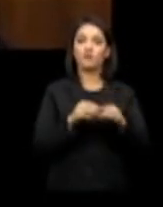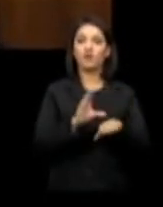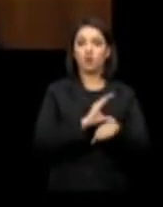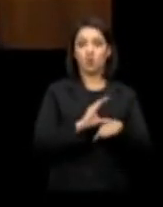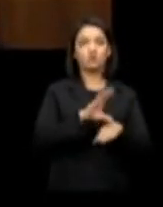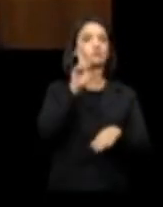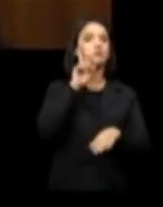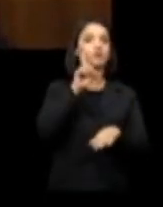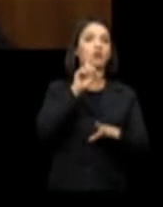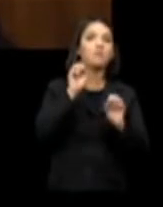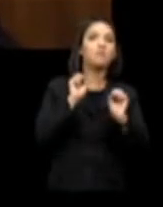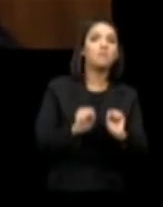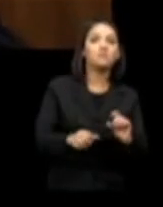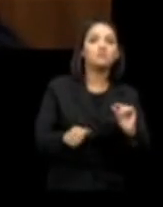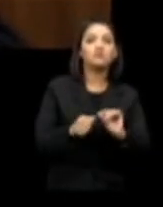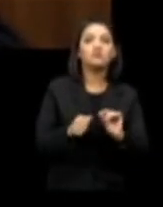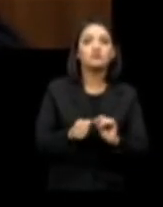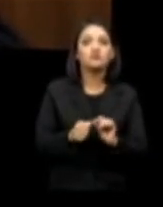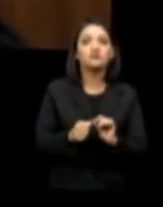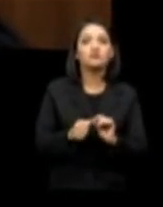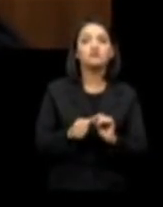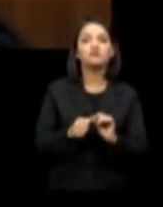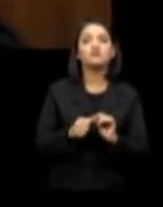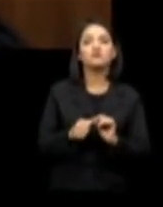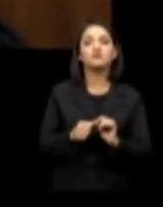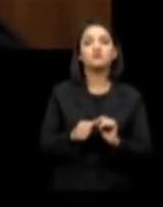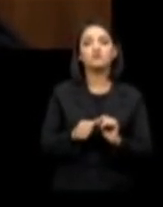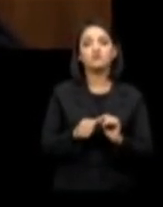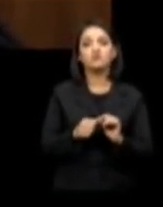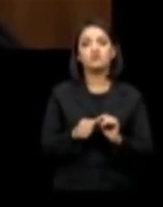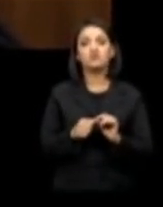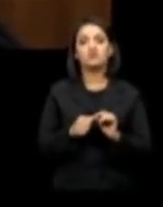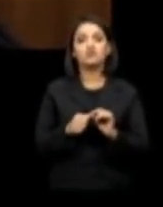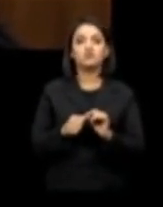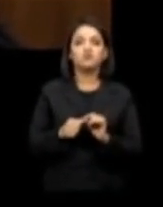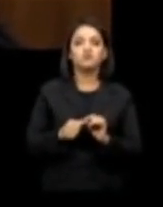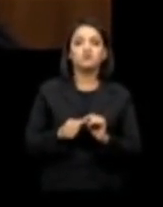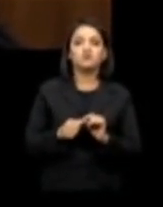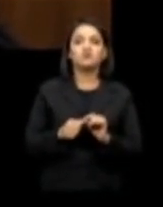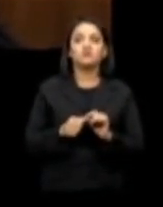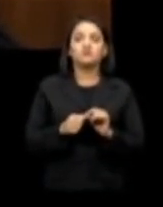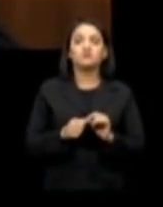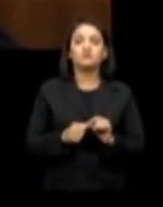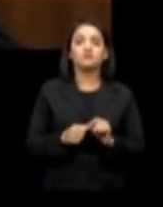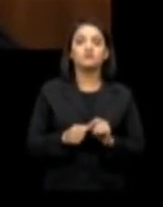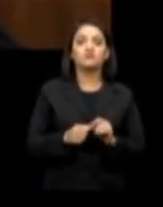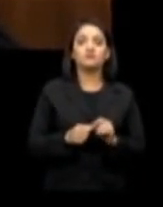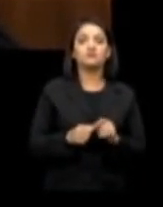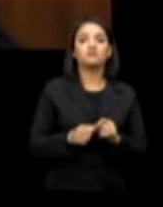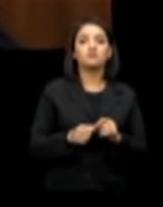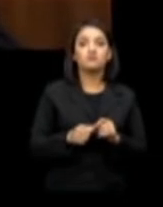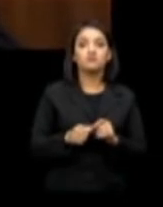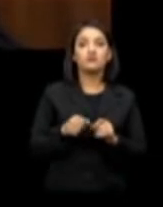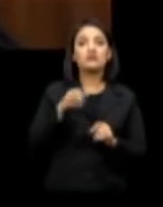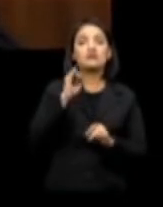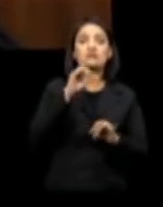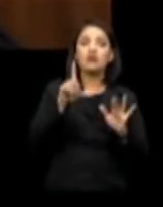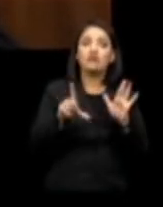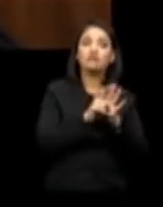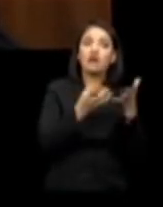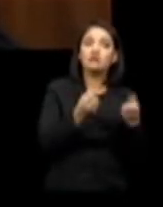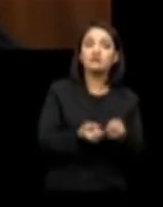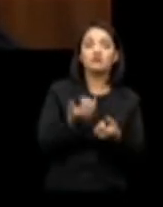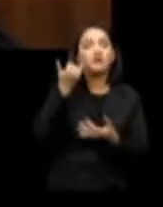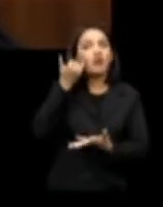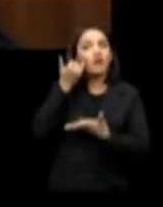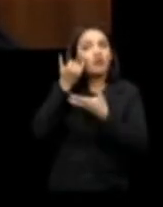americana poderia ser aplicada para a definição da licitude de interceptações telefônicas. O voto